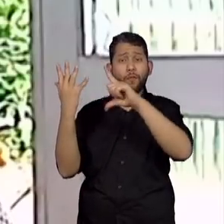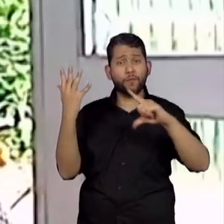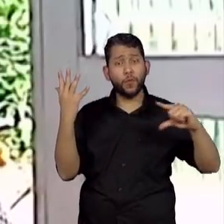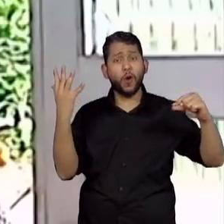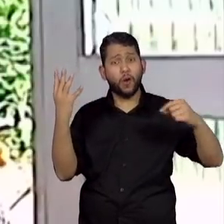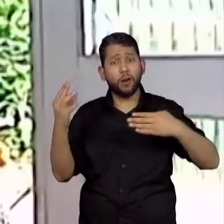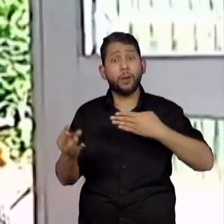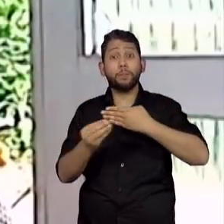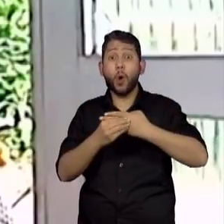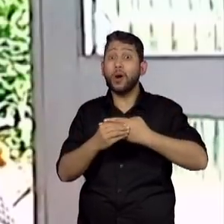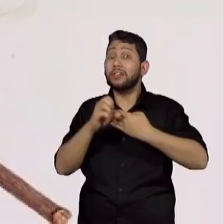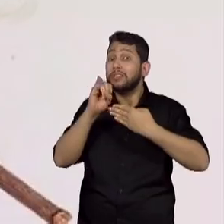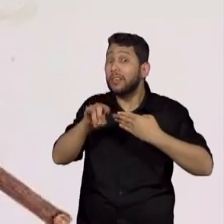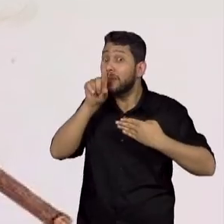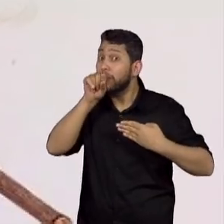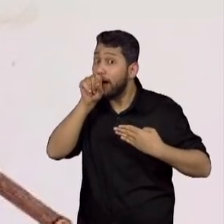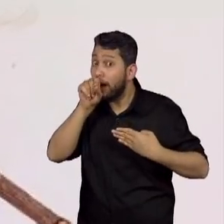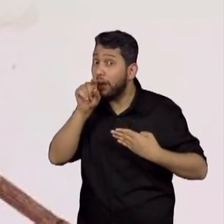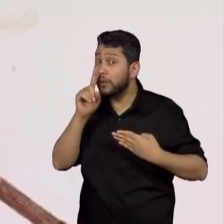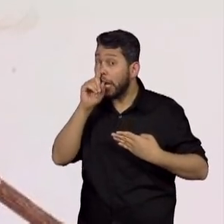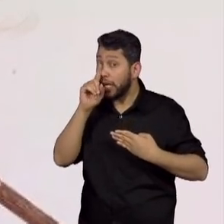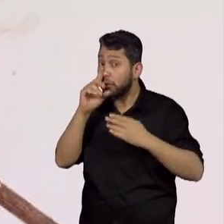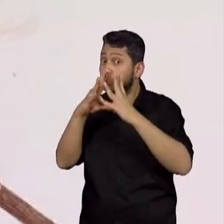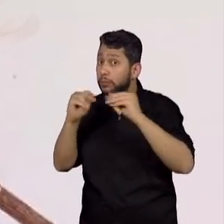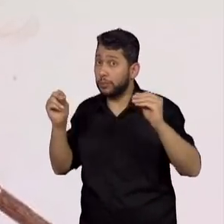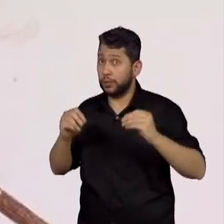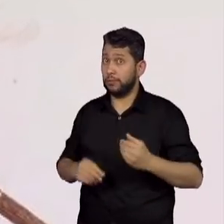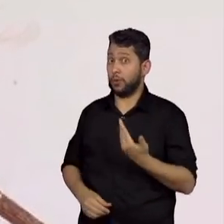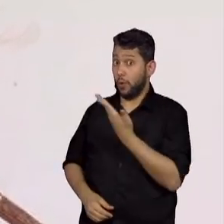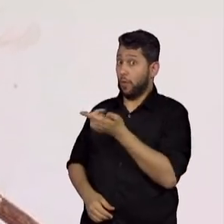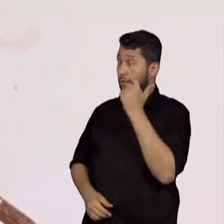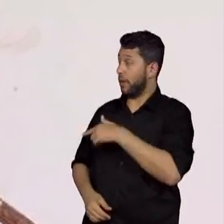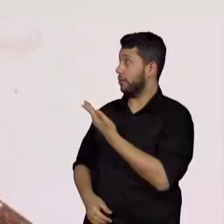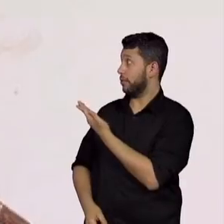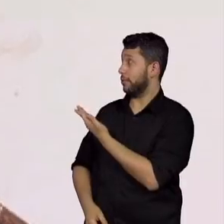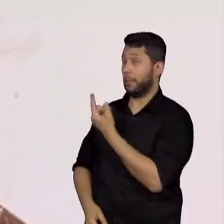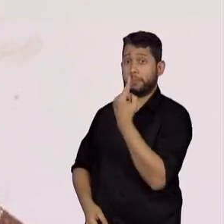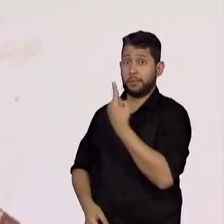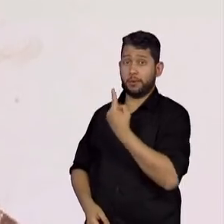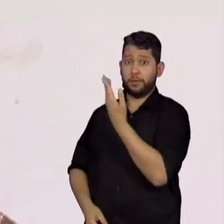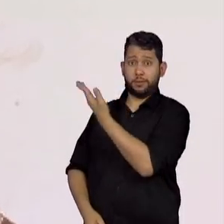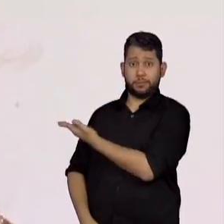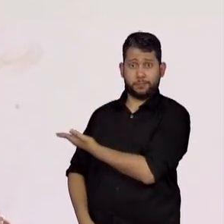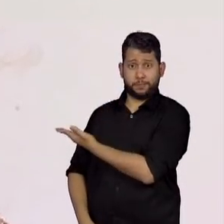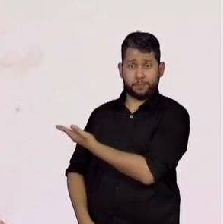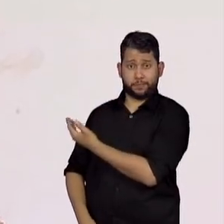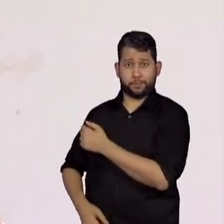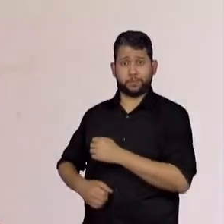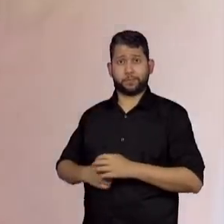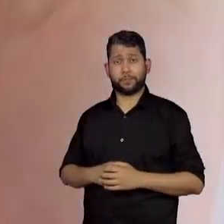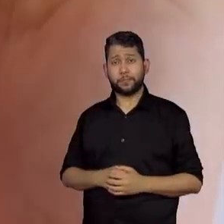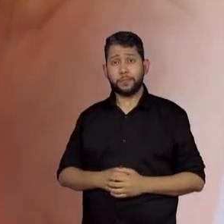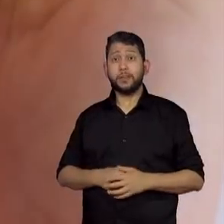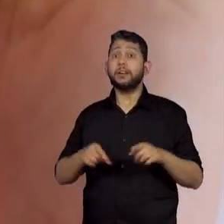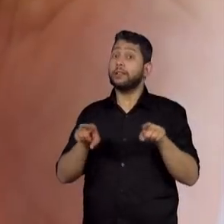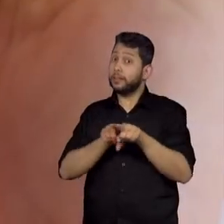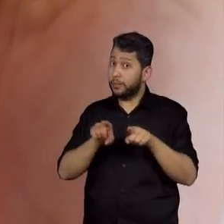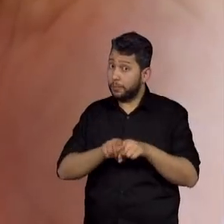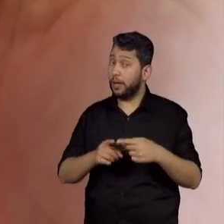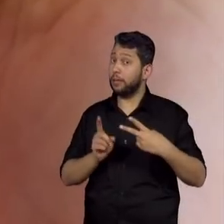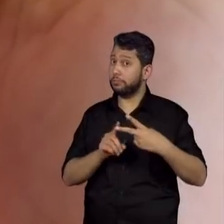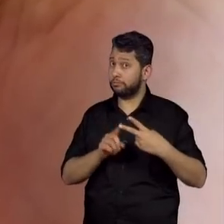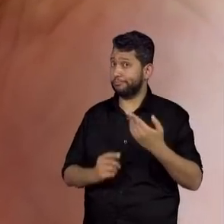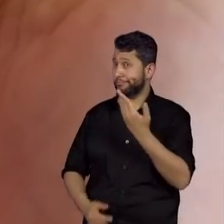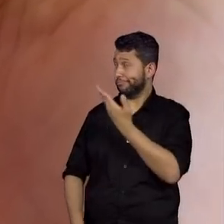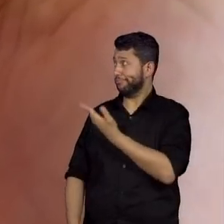Então, foi ali o soldadinho do araripe, foi também o tietê de